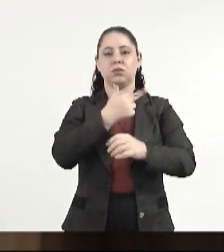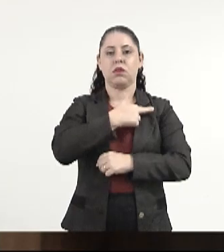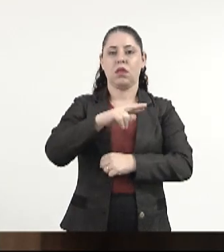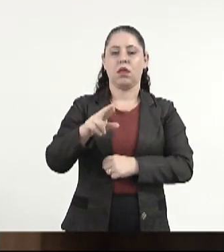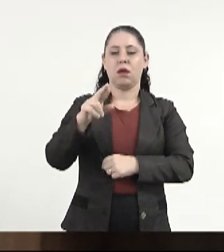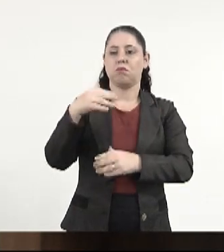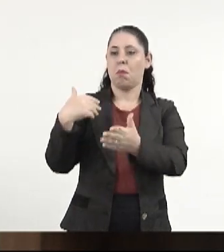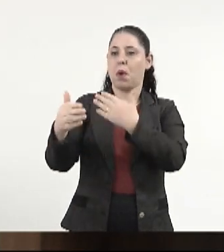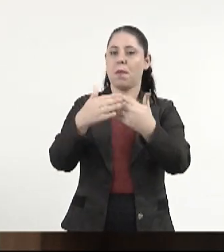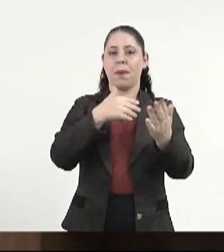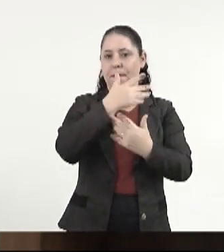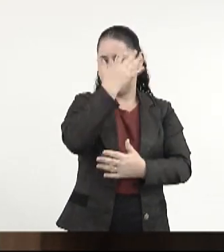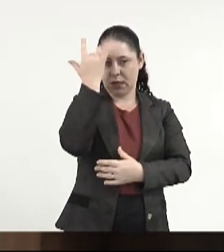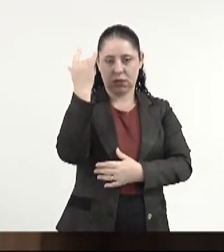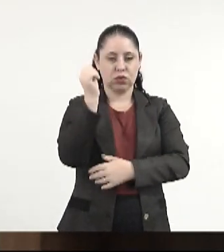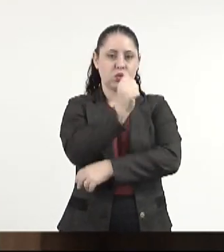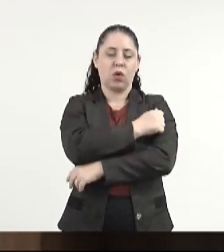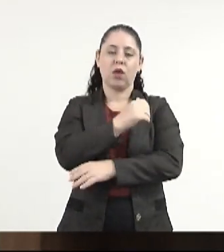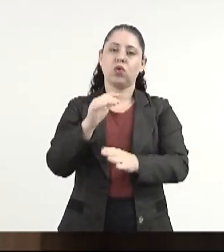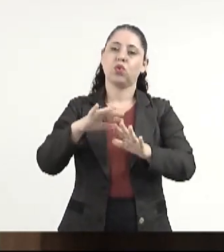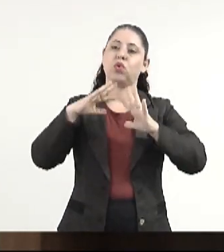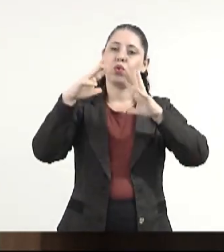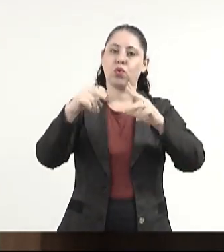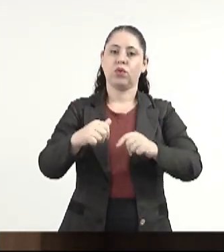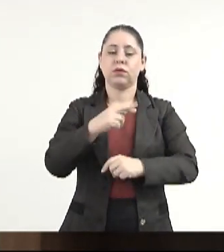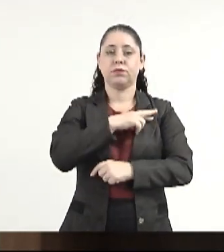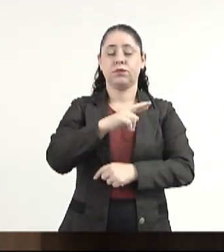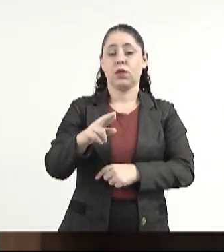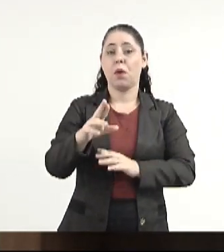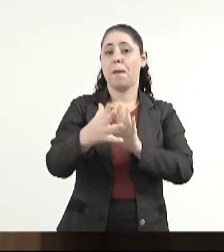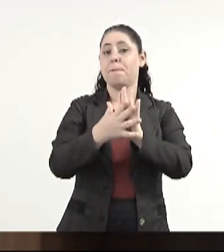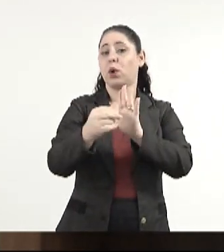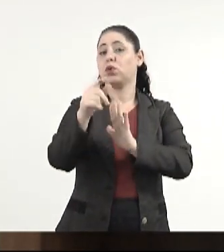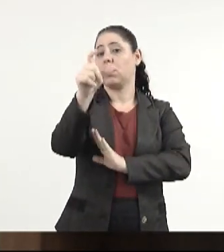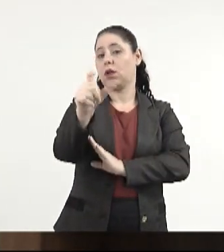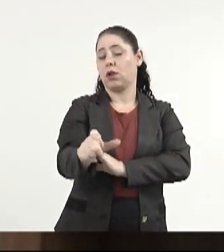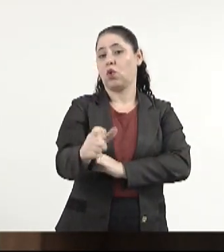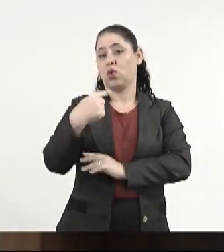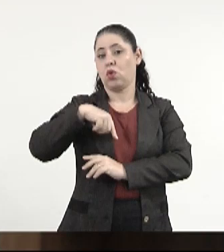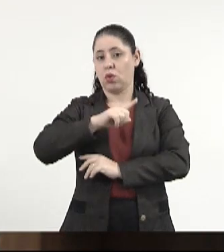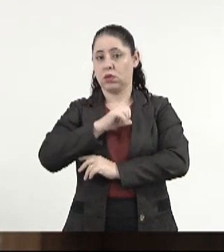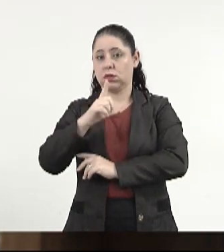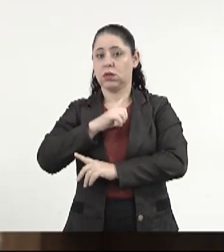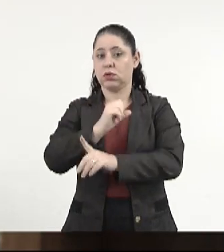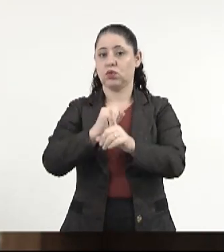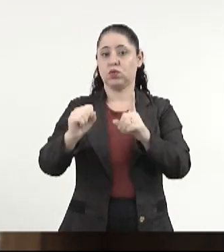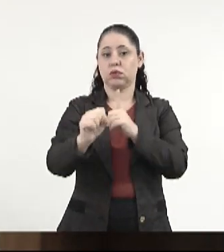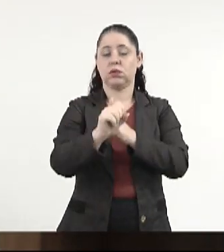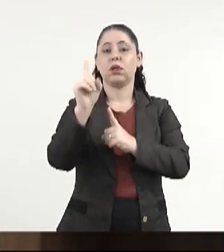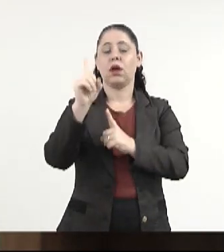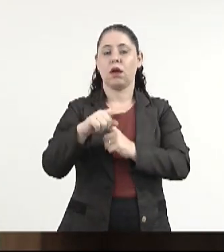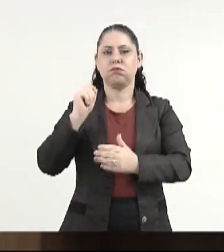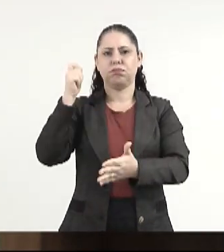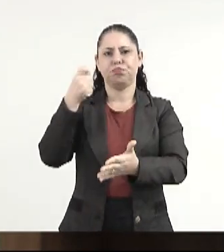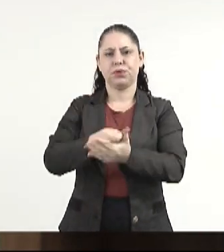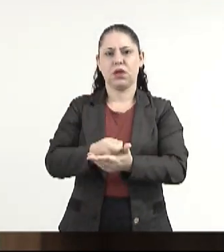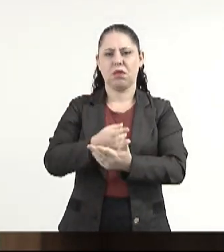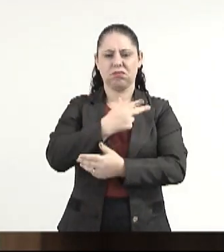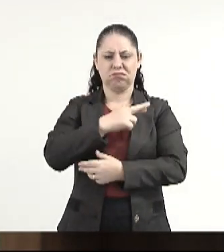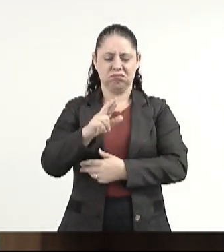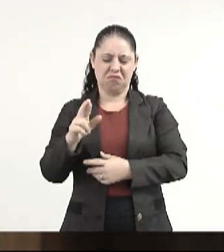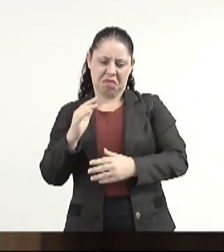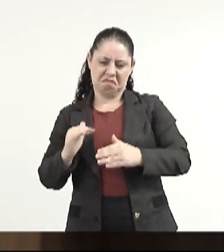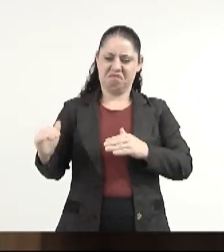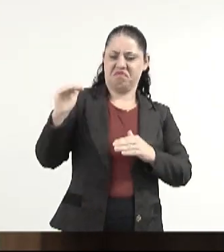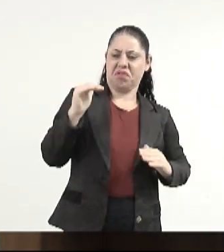liberdade religiosa para todas as religiões, e um modelo que nós temos de sociedade que está se impondo uma religião sobre